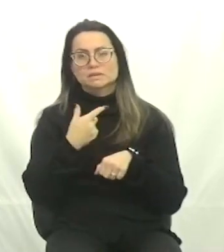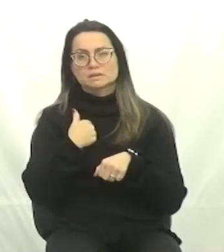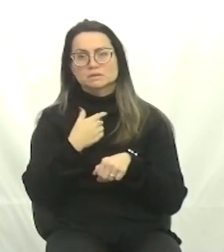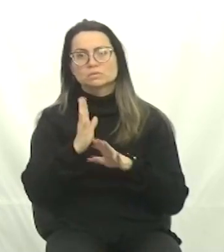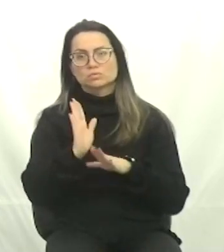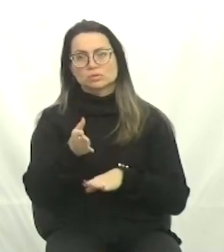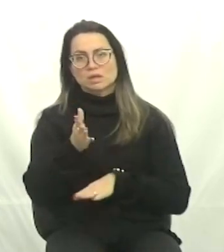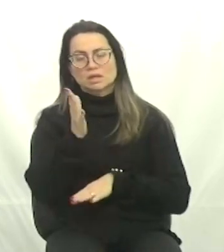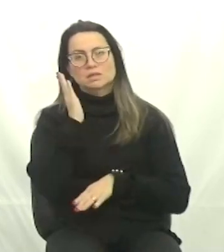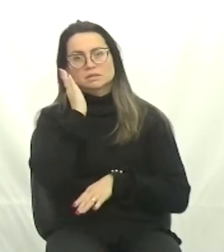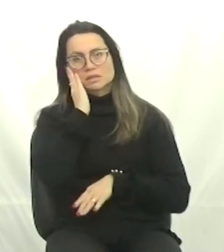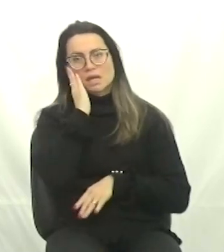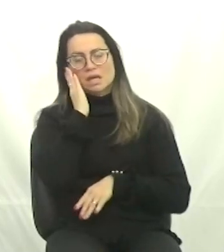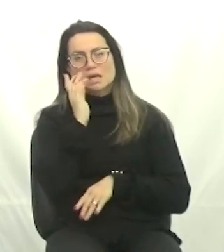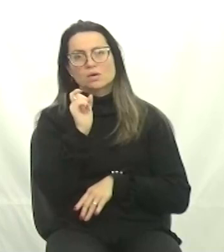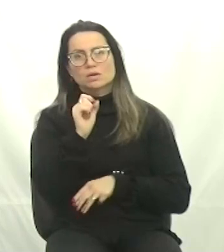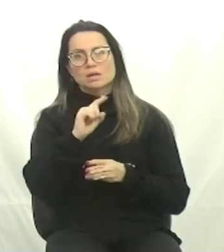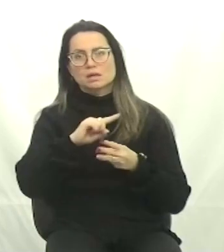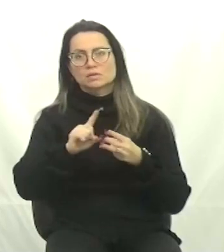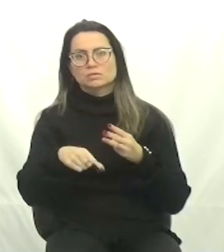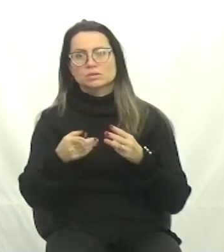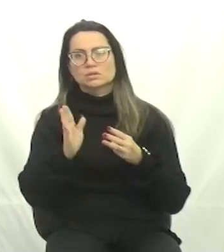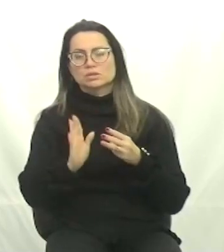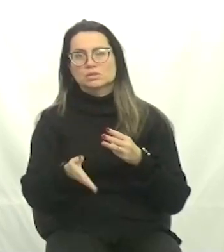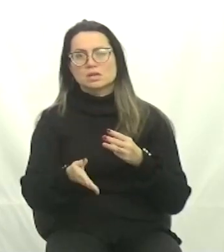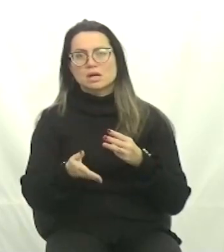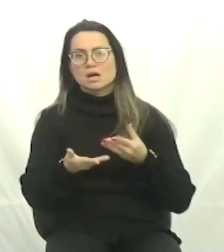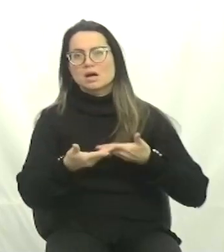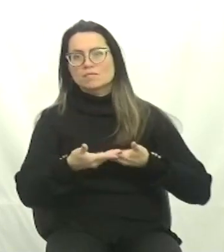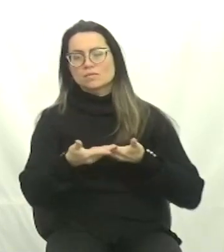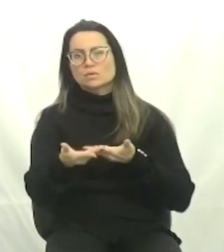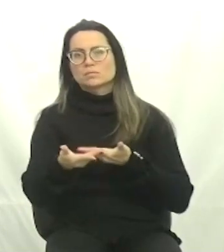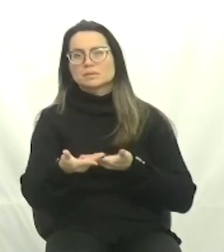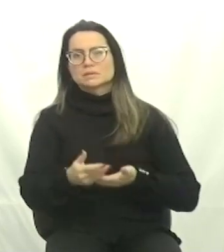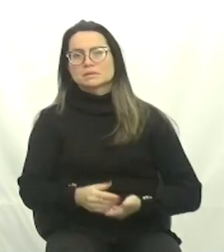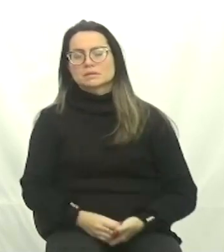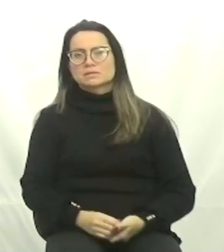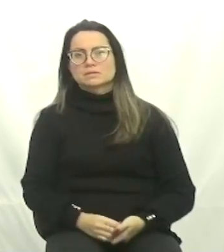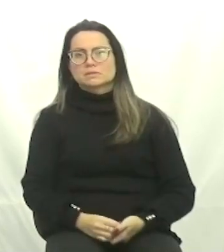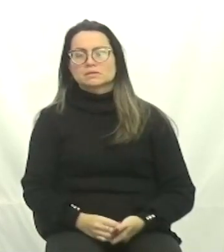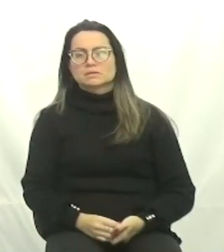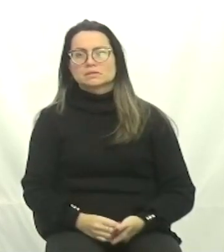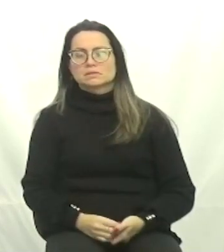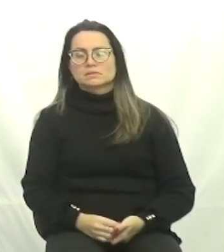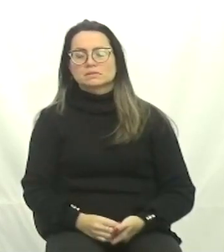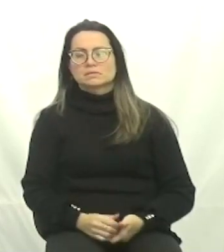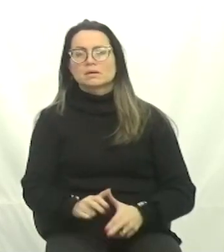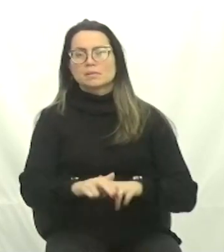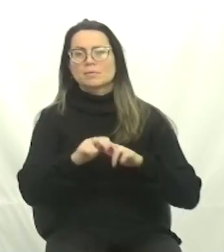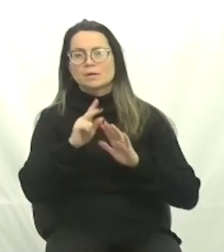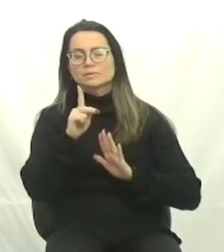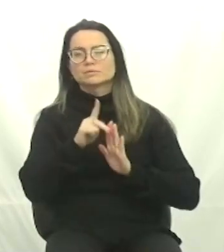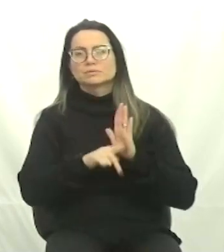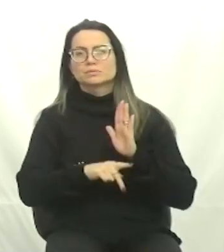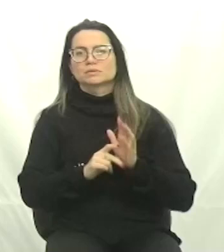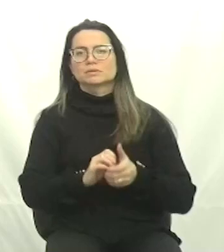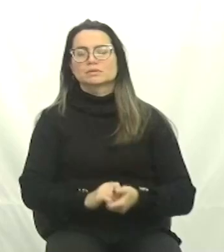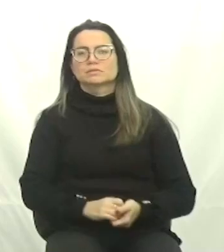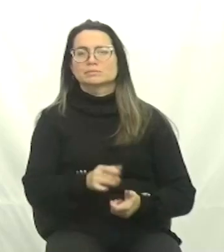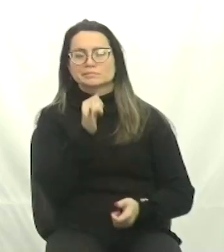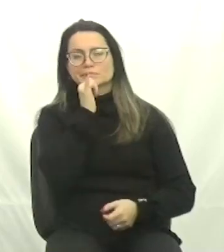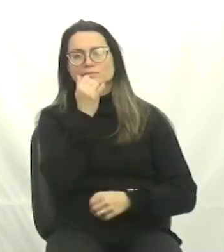realmente os três itens foram apresentados através dos projetos que têm a ver com a